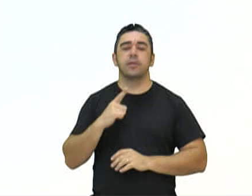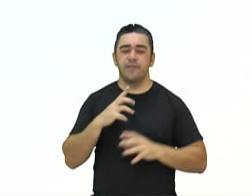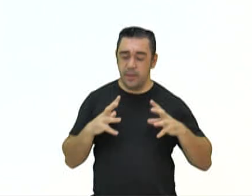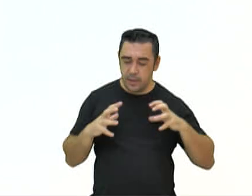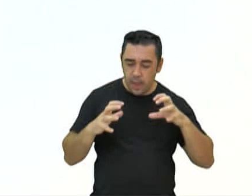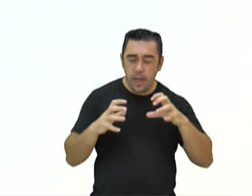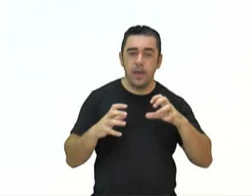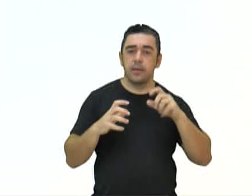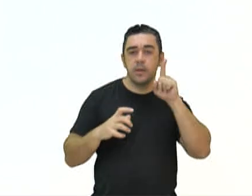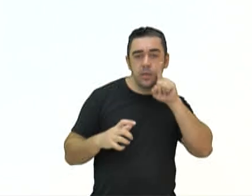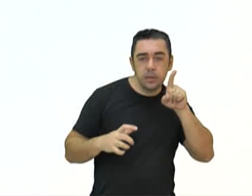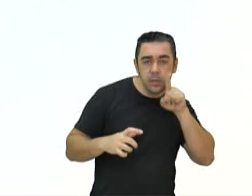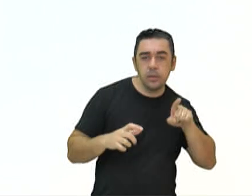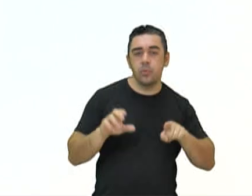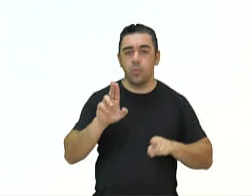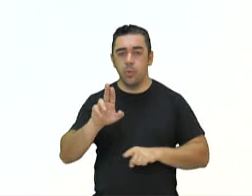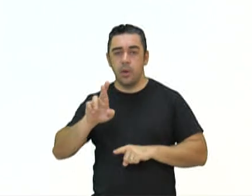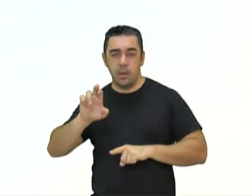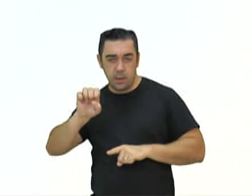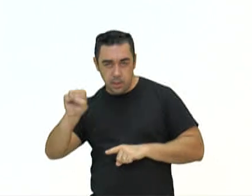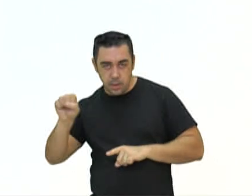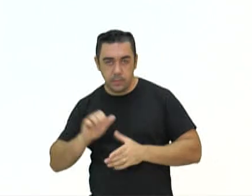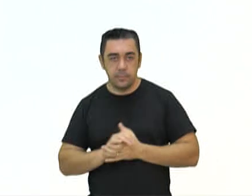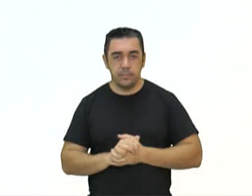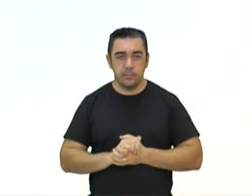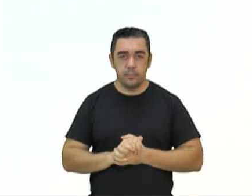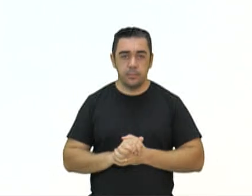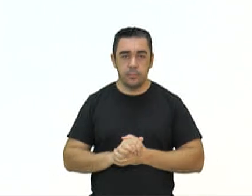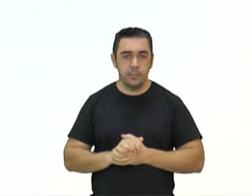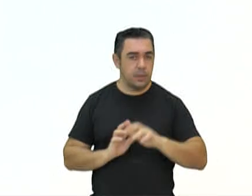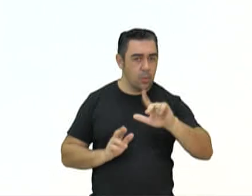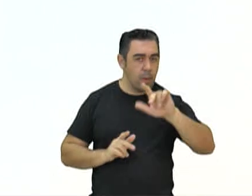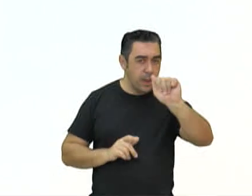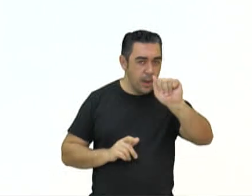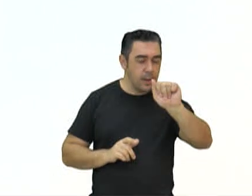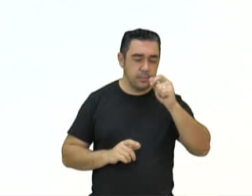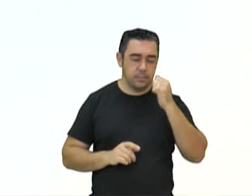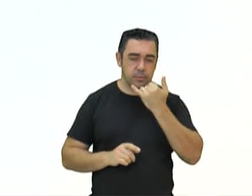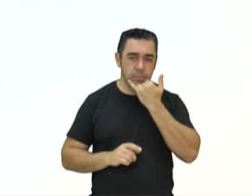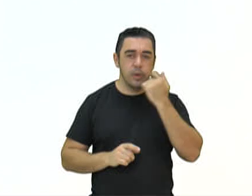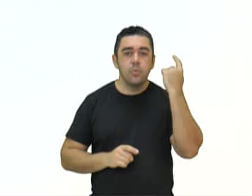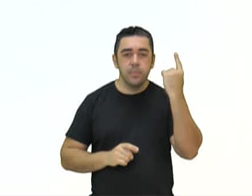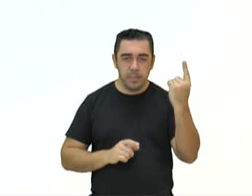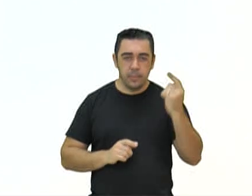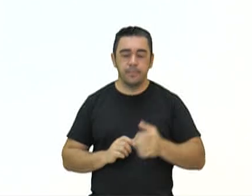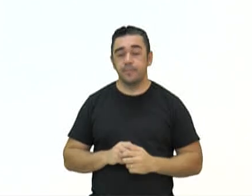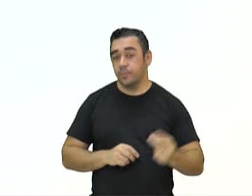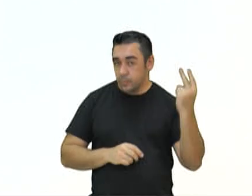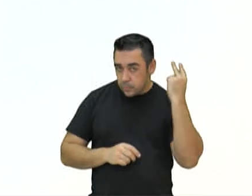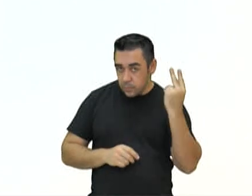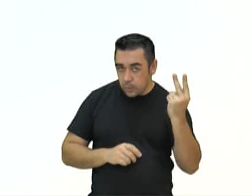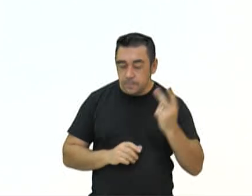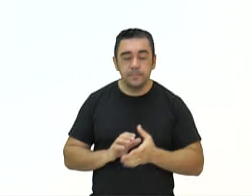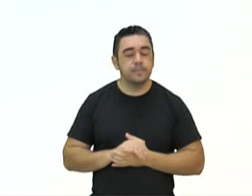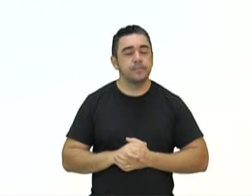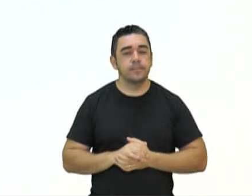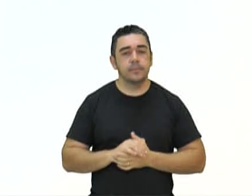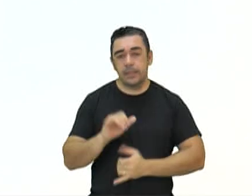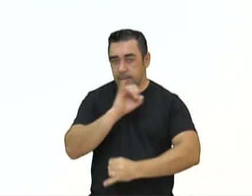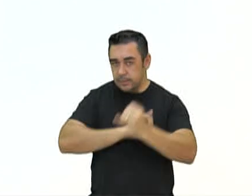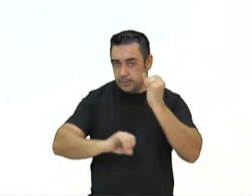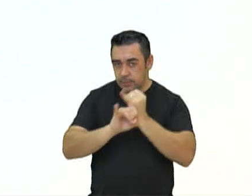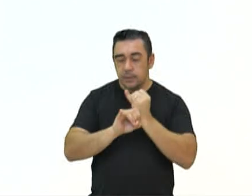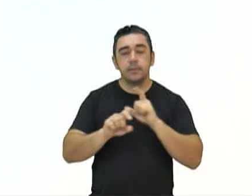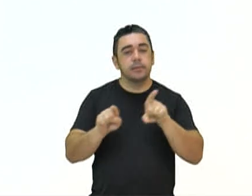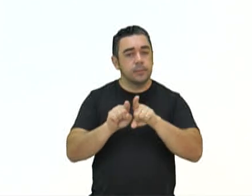os Estados Unidos e a União Soviética. Não era a letra A, era número 1. Aí, número 2. A internet